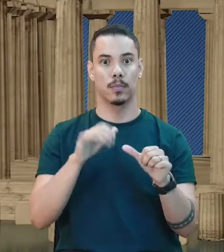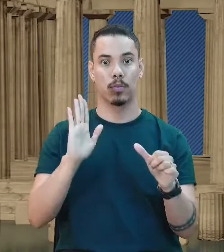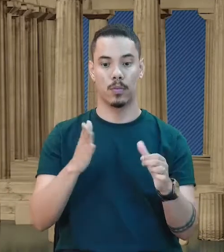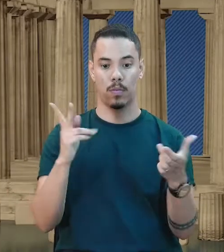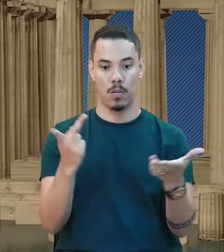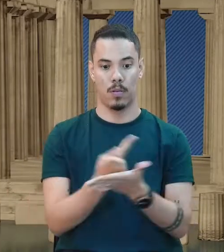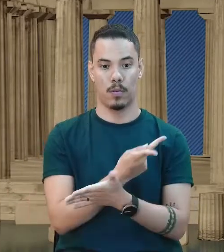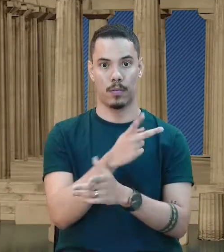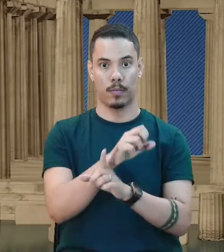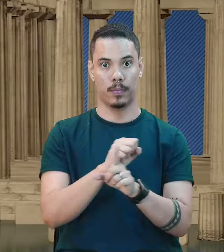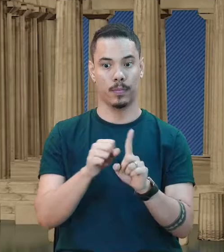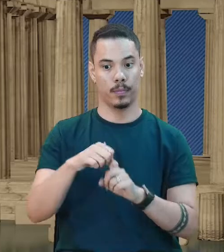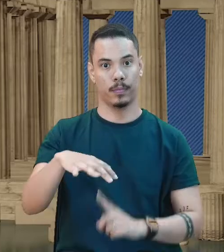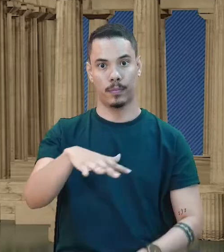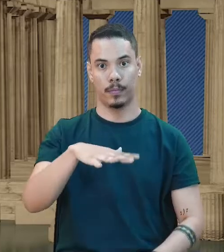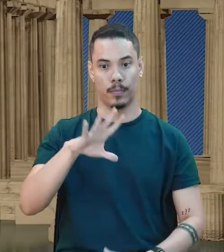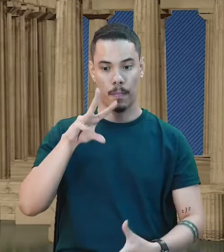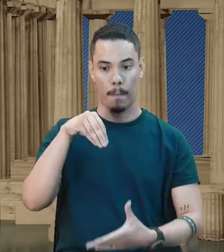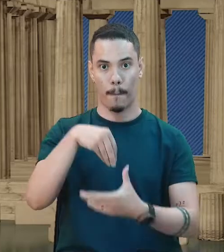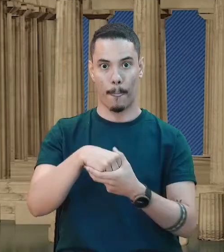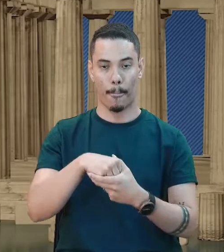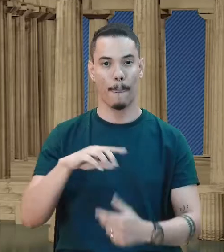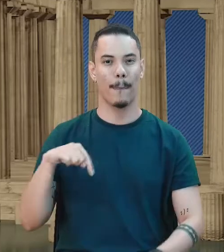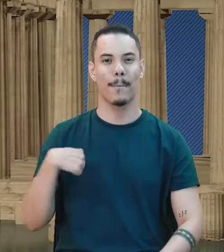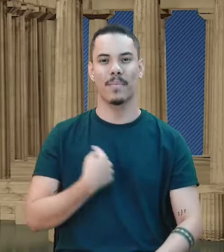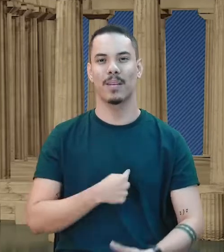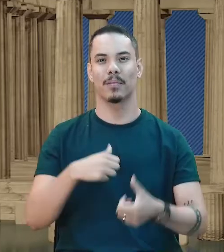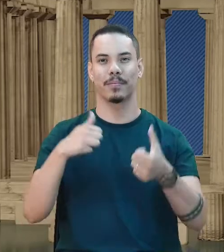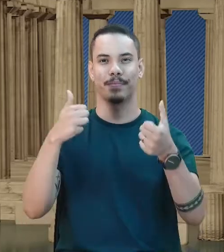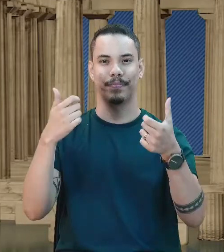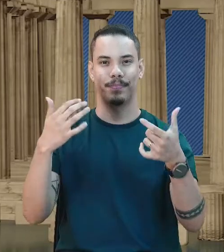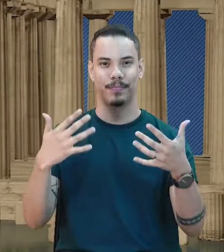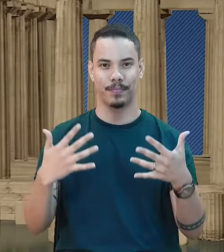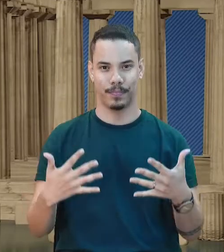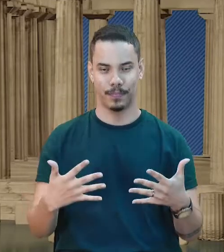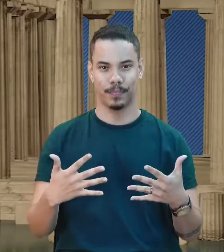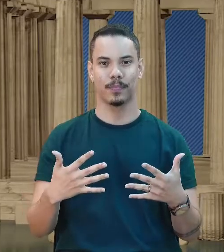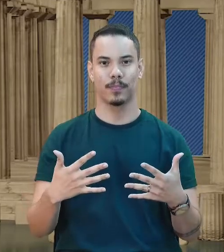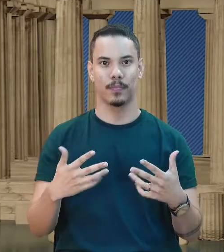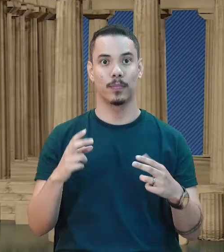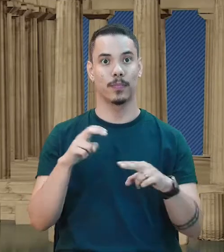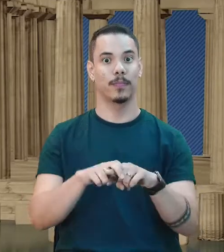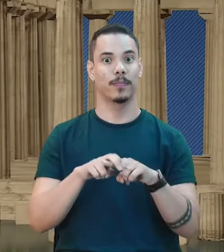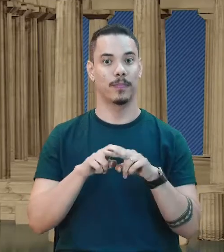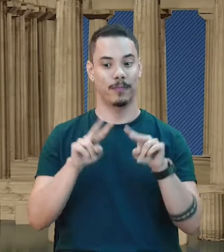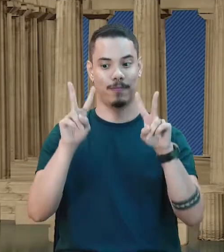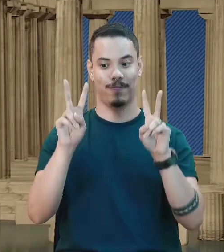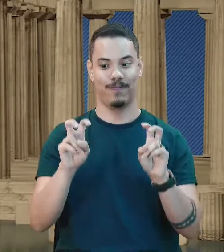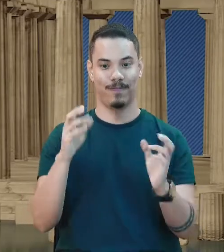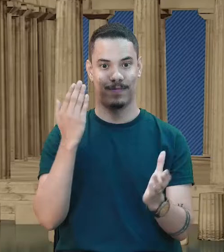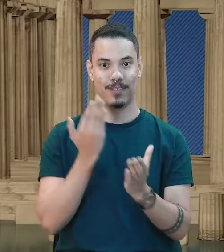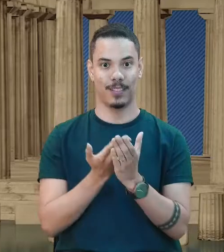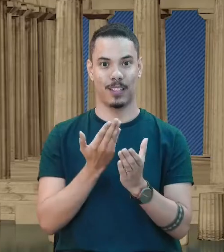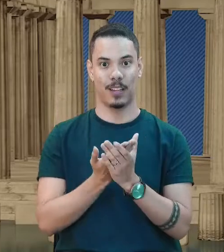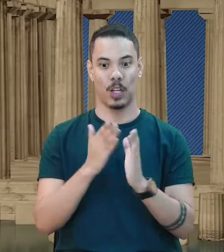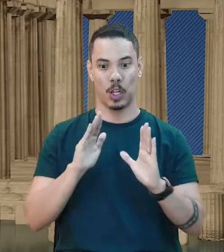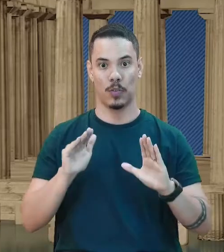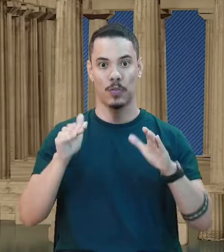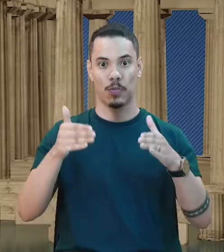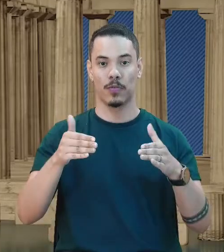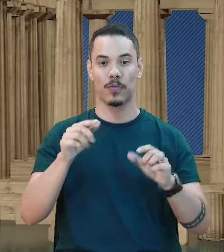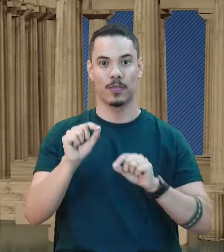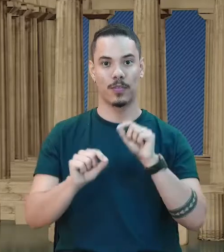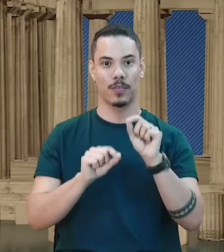na sociedade grega, que a gente está trabalhando. Então, o tema da aula de hoje, o foco é ali sobre